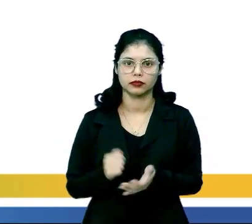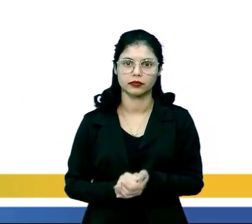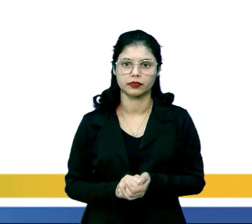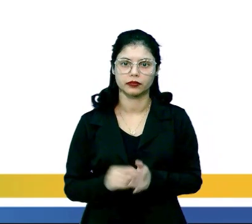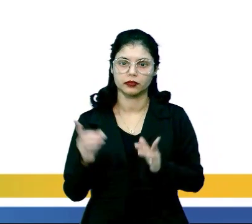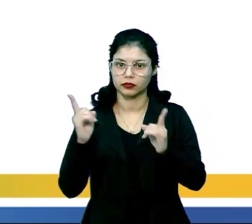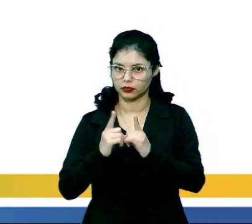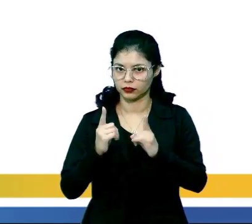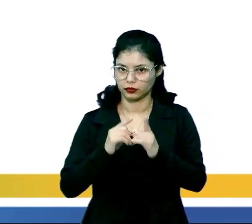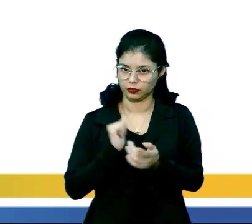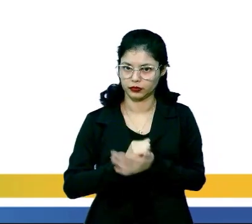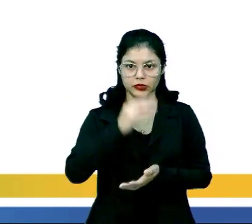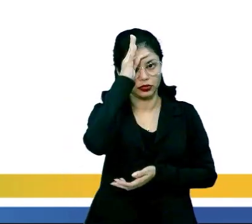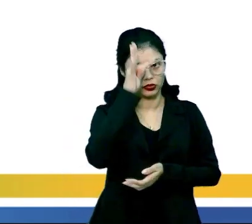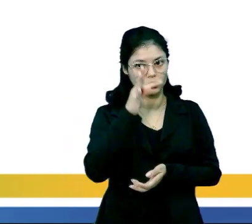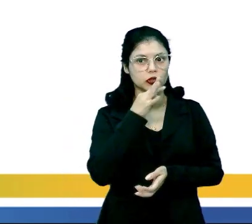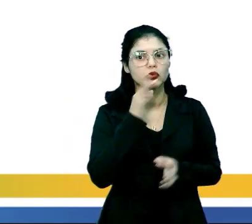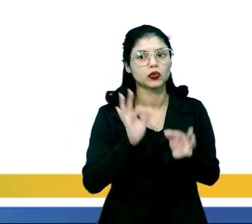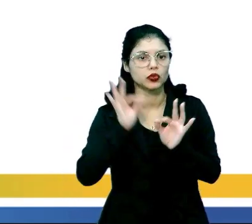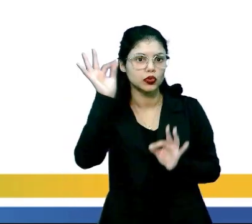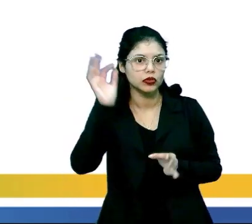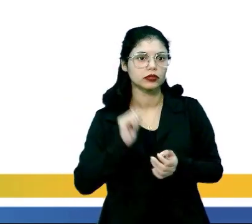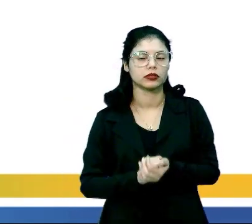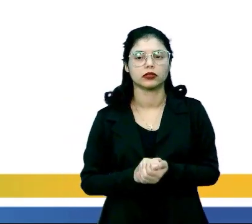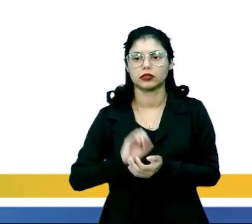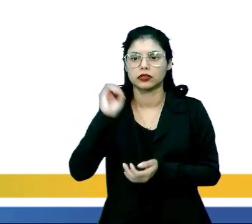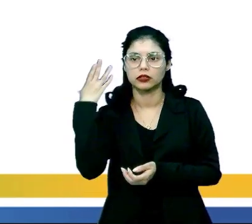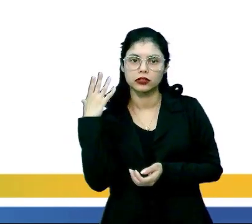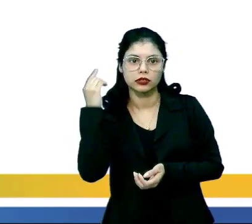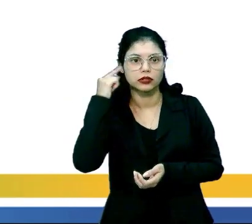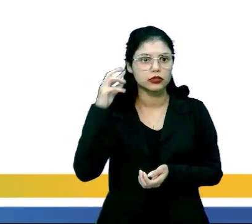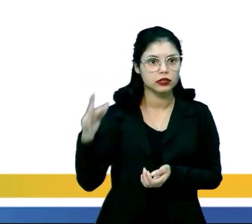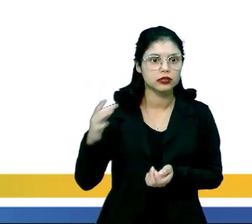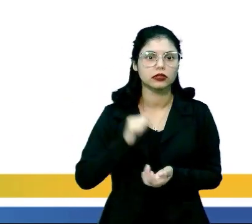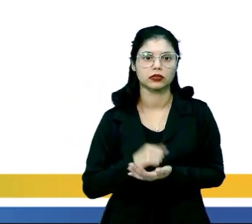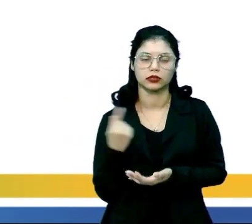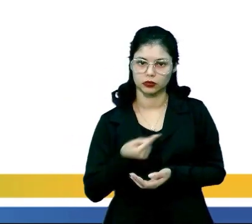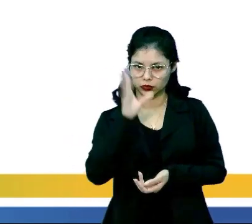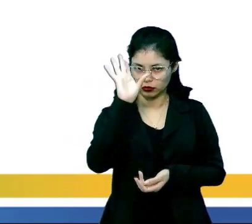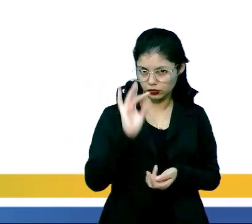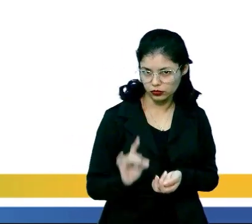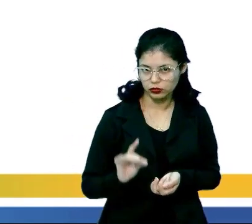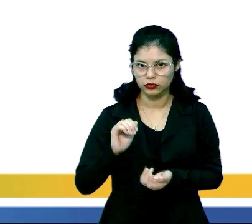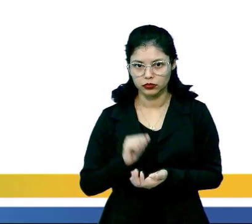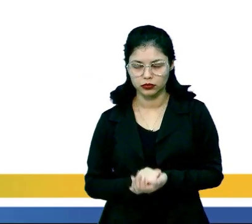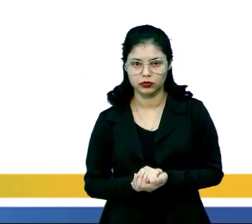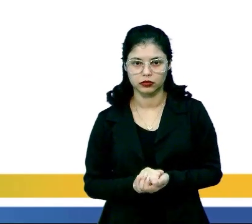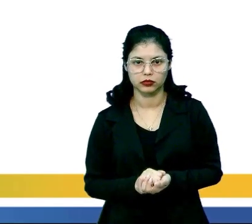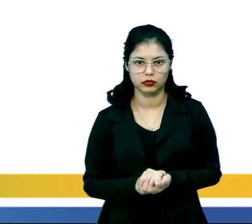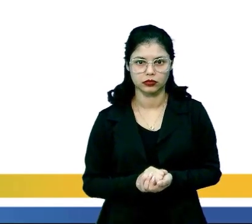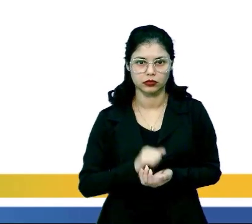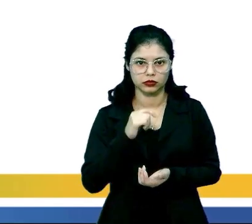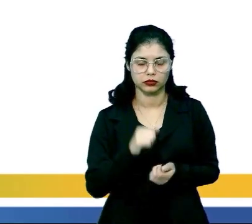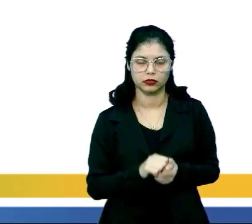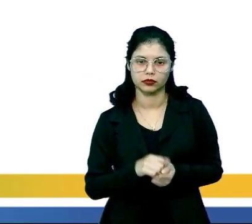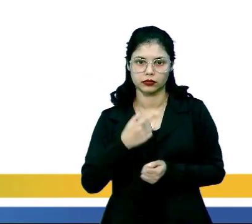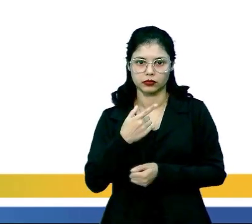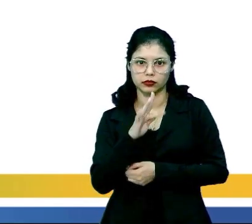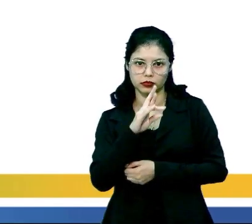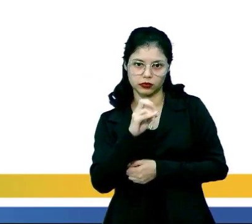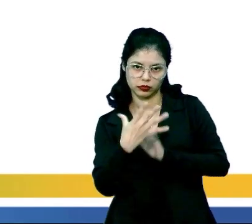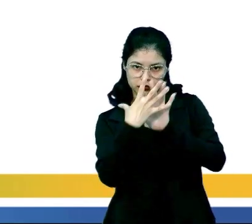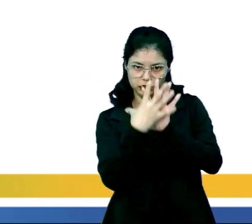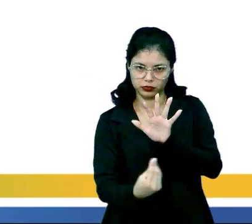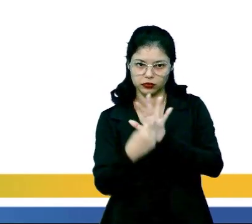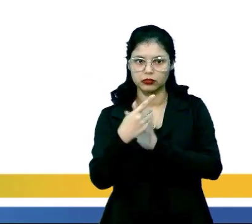exames clínicos mais tradicionais para medir a capacidade reflexa dos indivíduos é o exame do reflexo